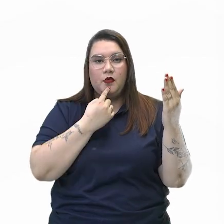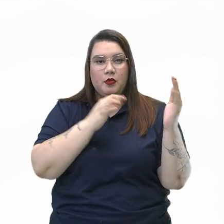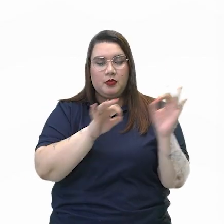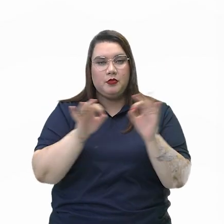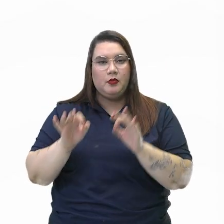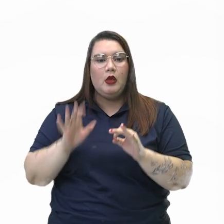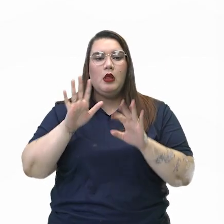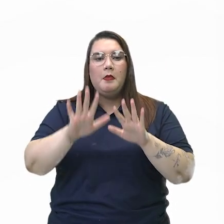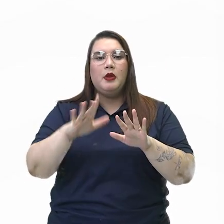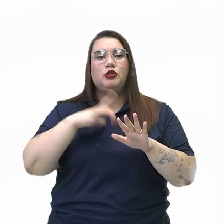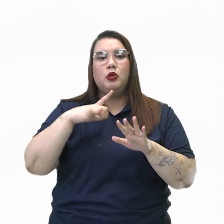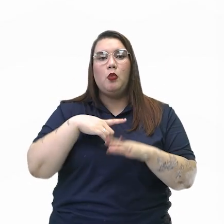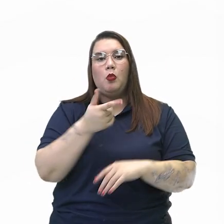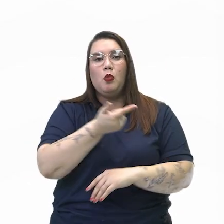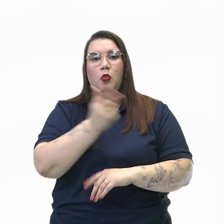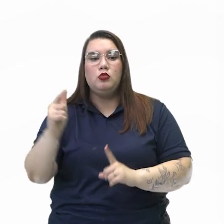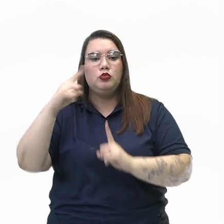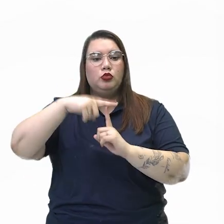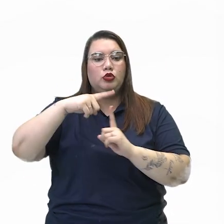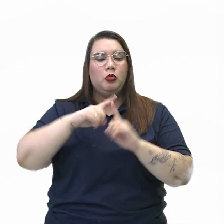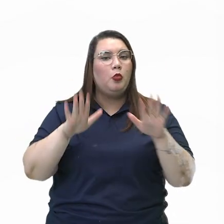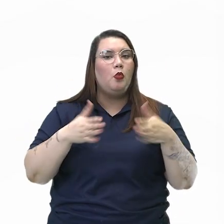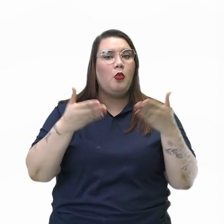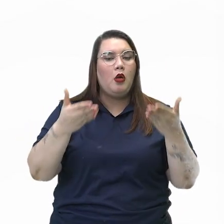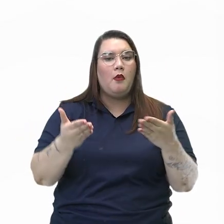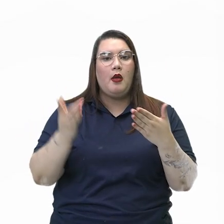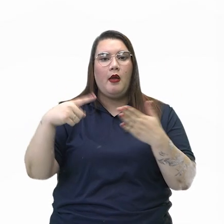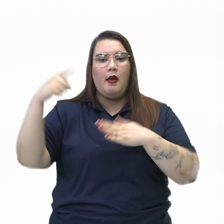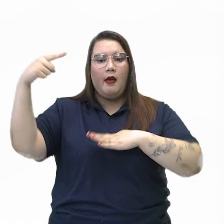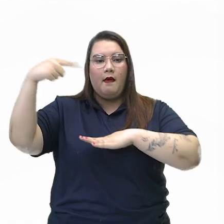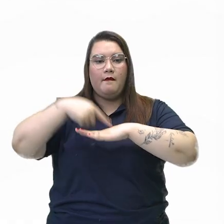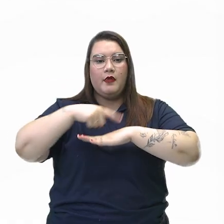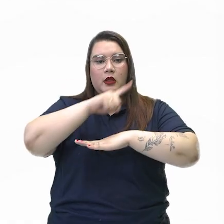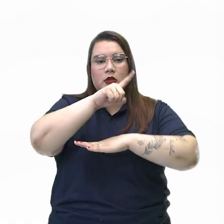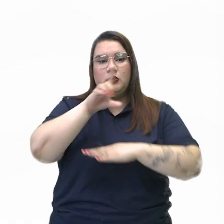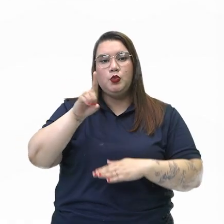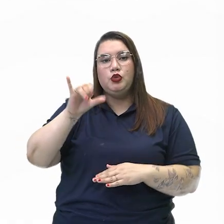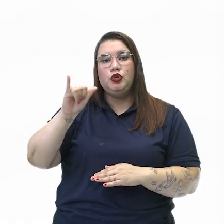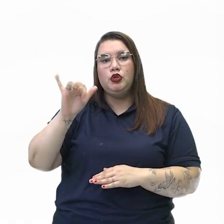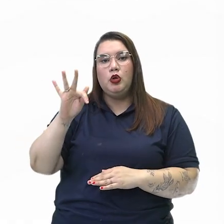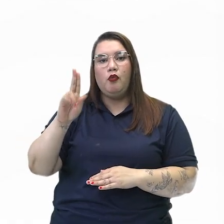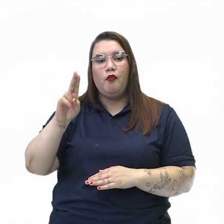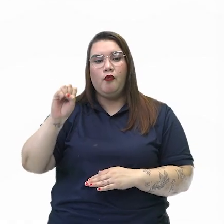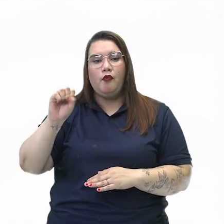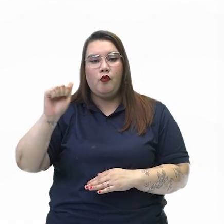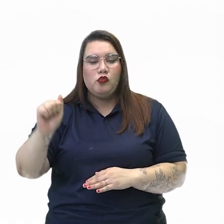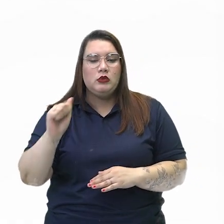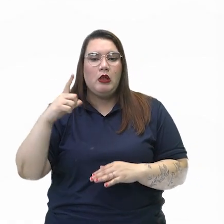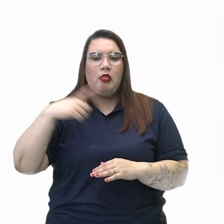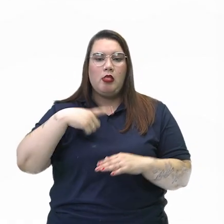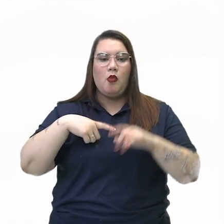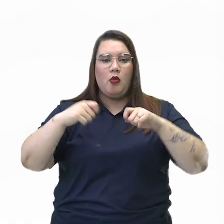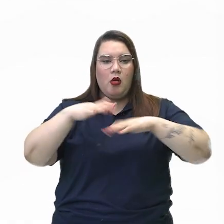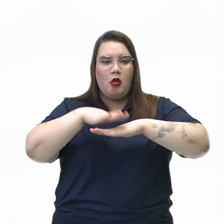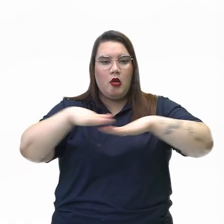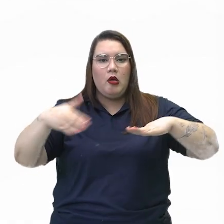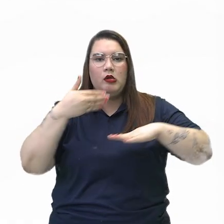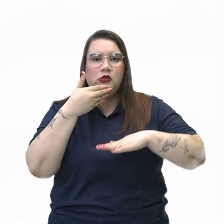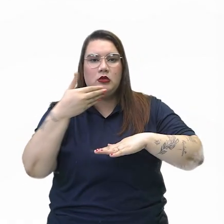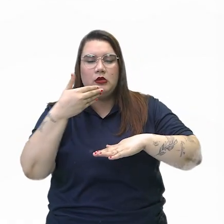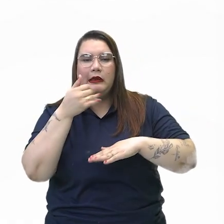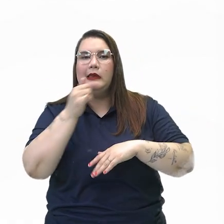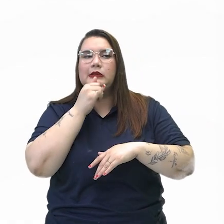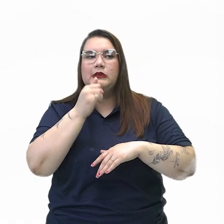que é a reflexão difusa. Ela ocorre em superfícies irregulares, como paredes e